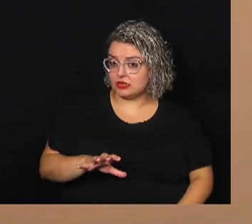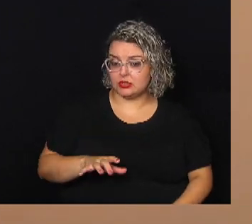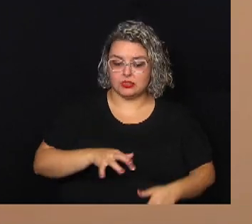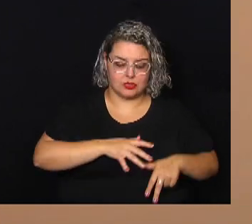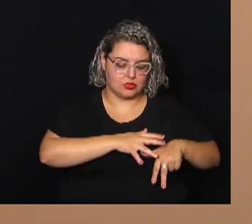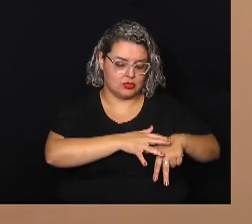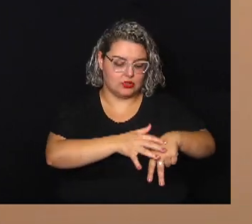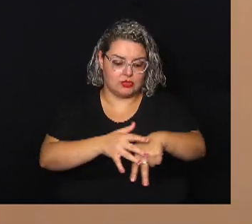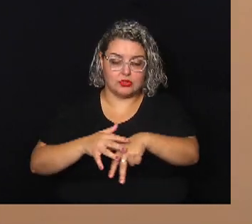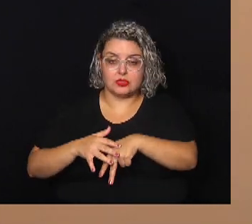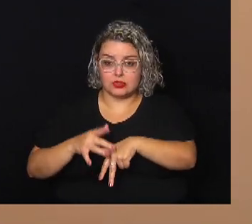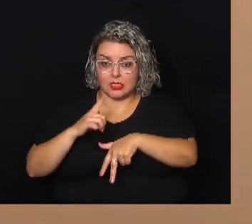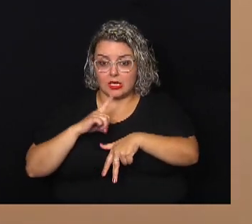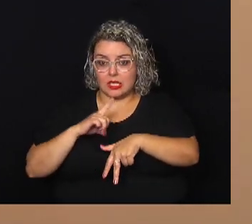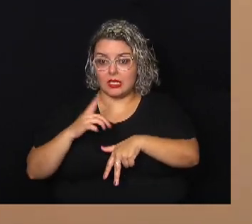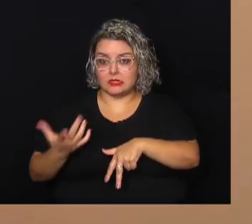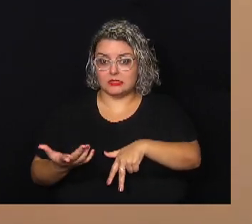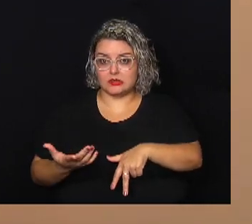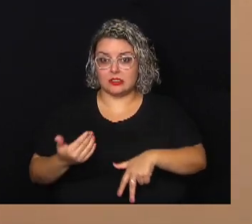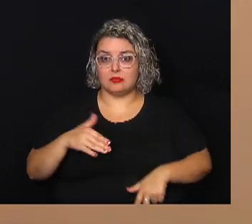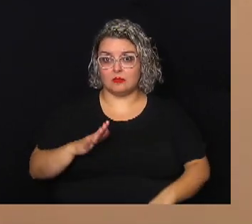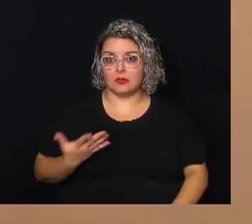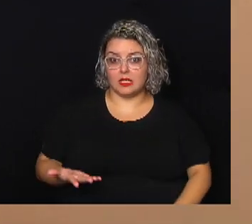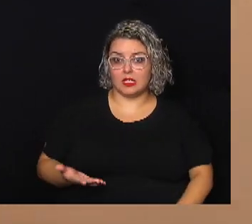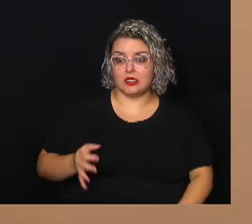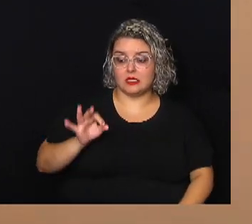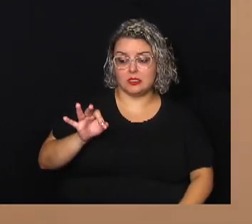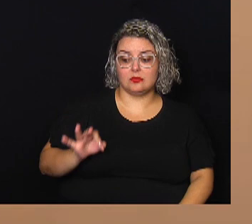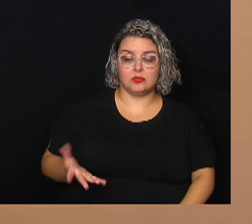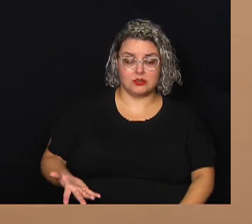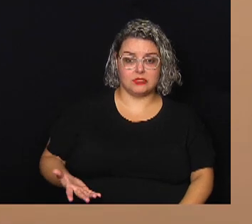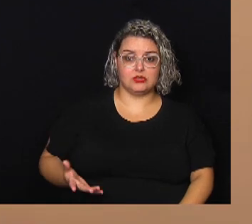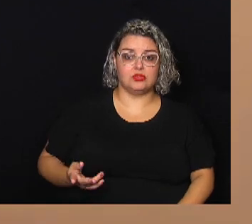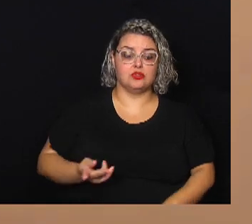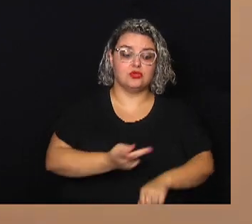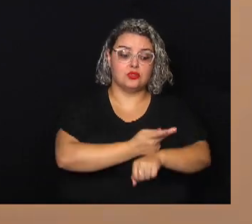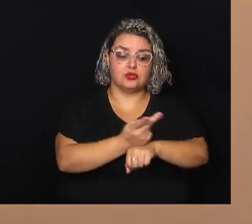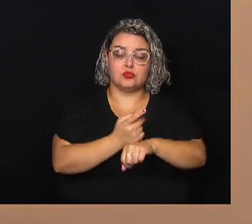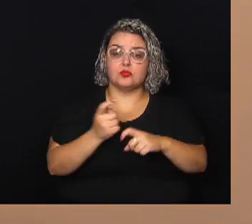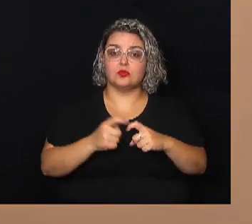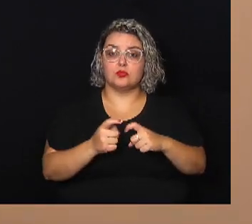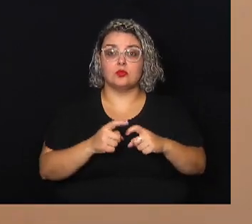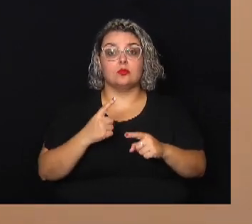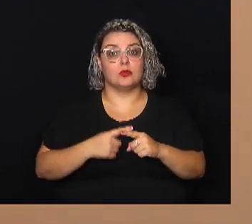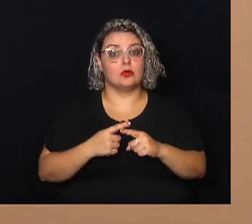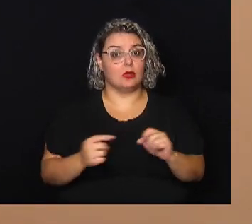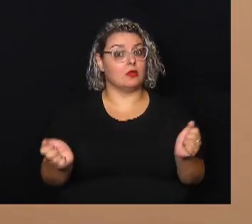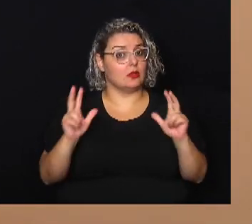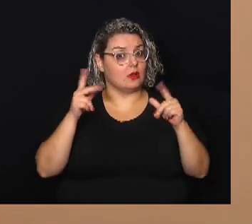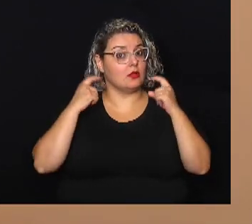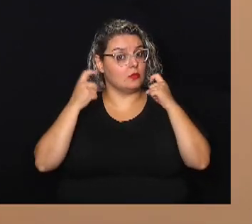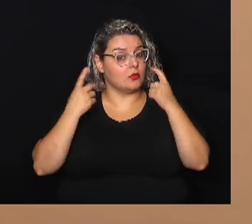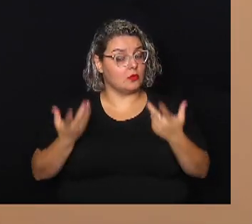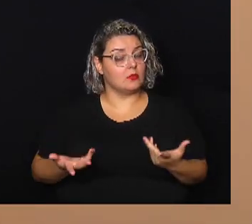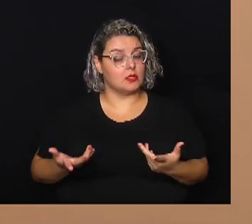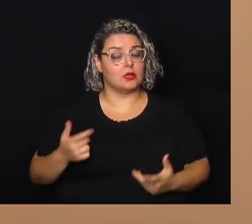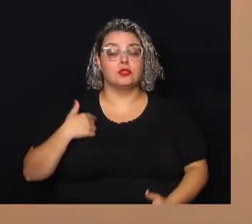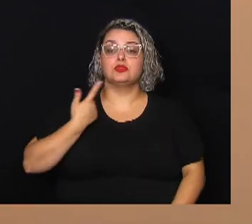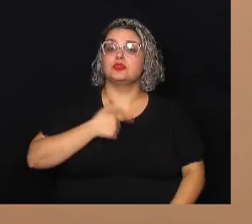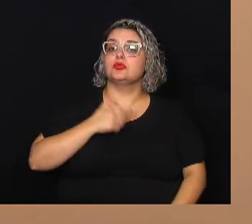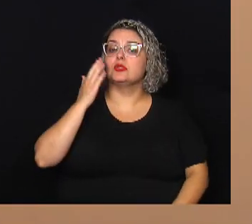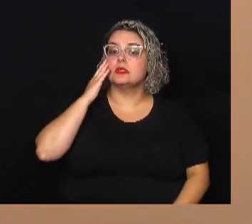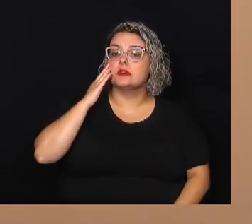eles têm mais tendência a procurar o seu médico qualquer sinal de alarme. Além disso, nós sabemos que hábitos